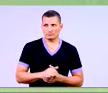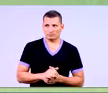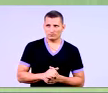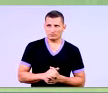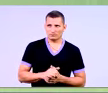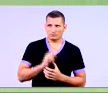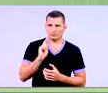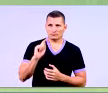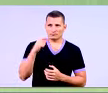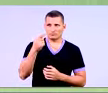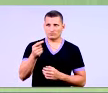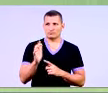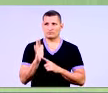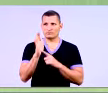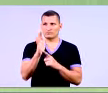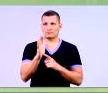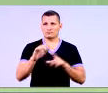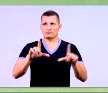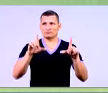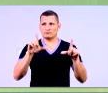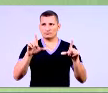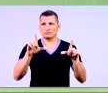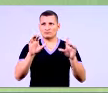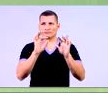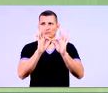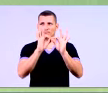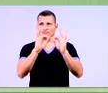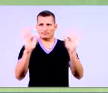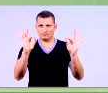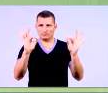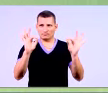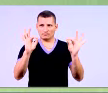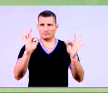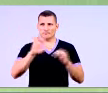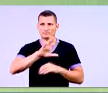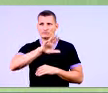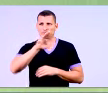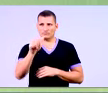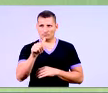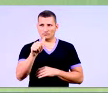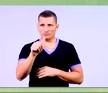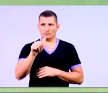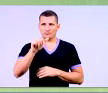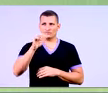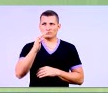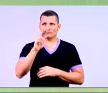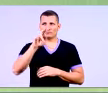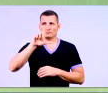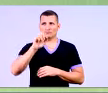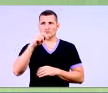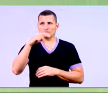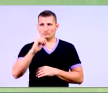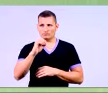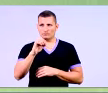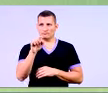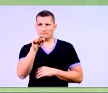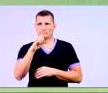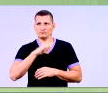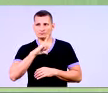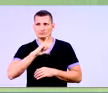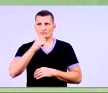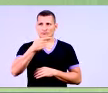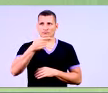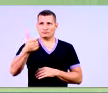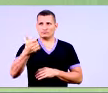depois mostra na tela mensagem olá fulano você tem 21 anos a onde o